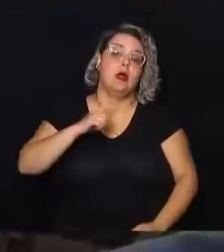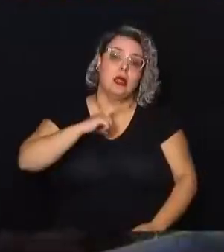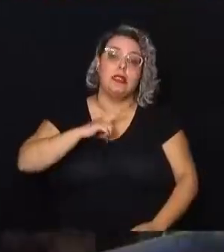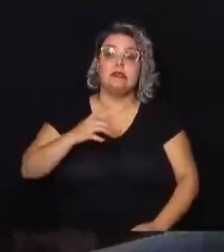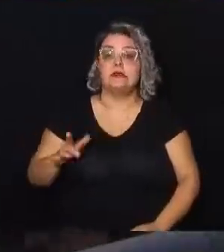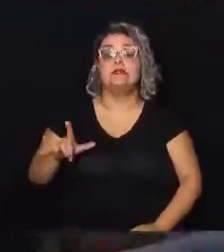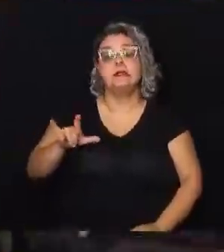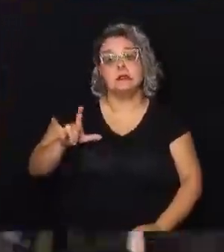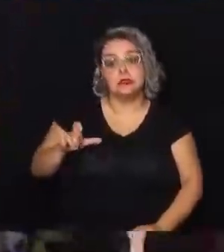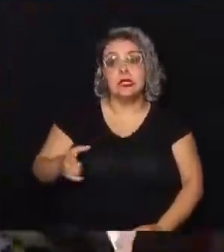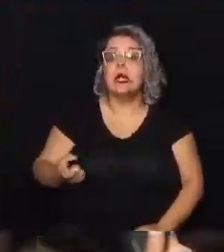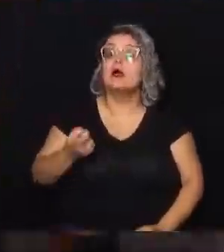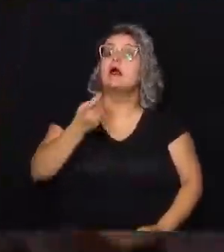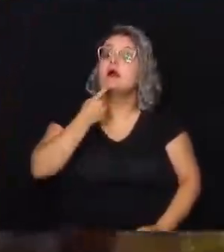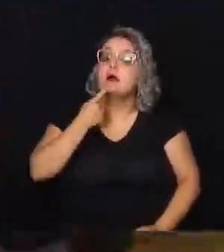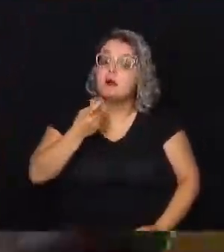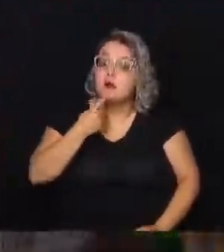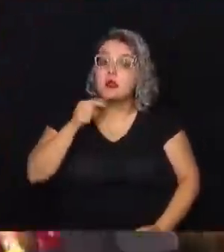Instagram